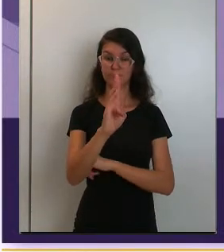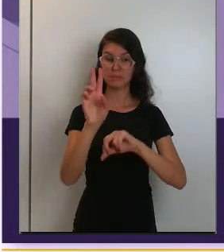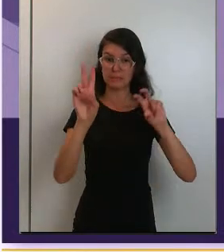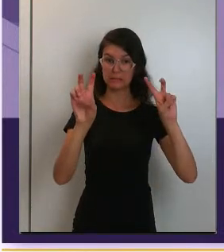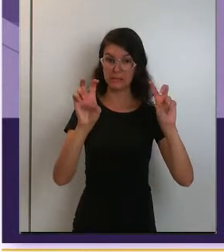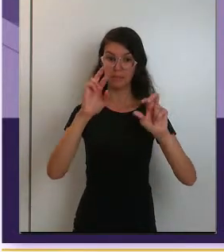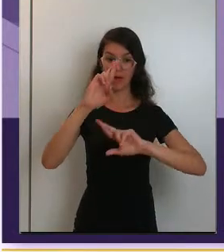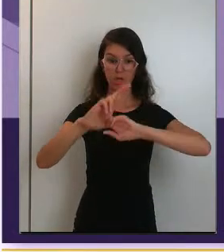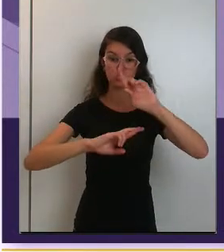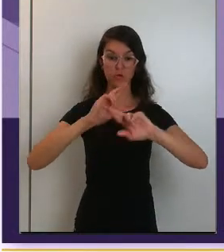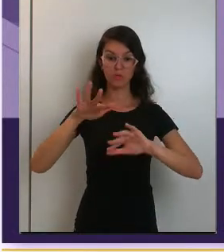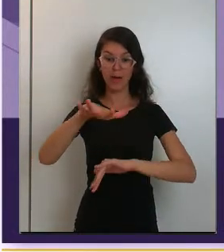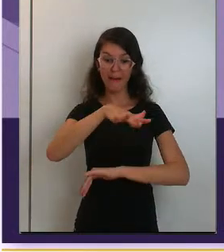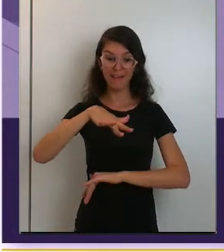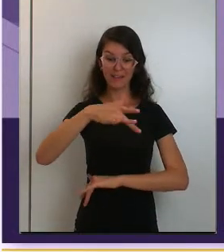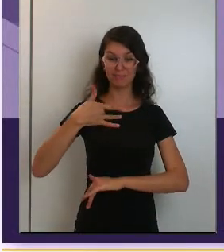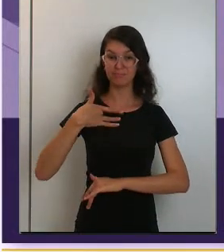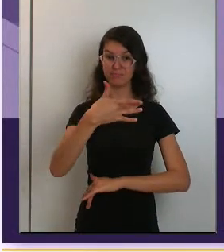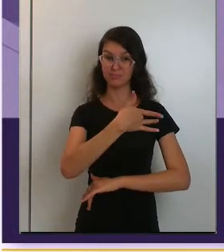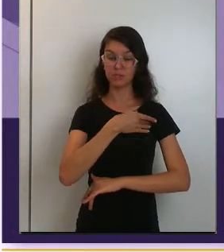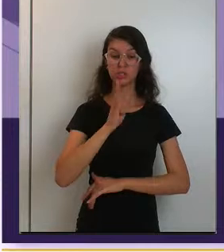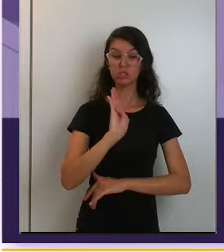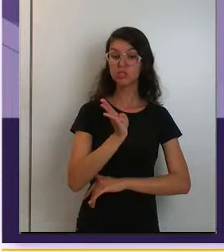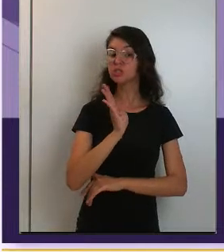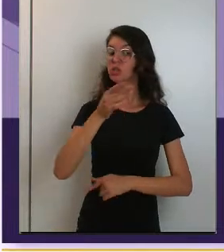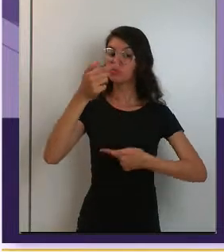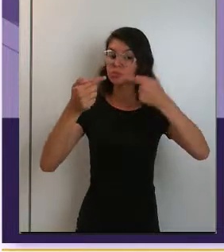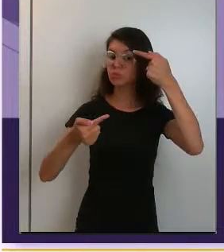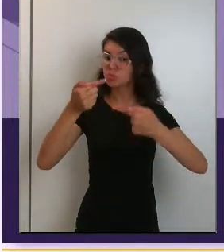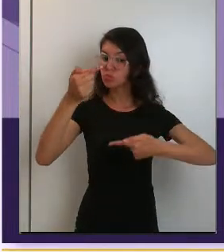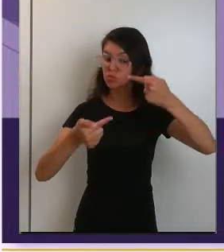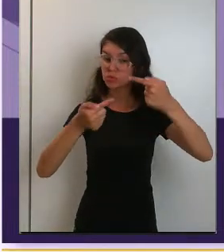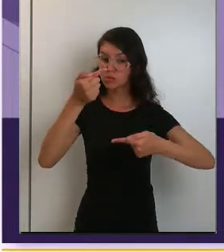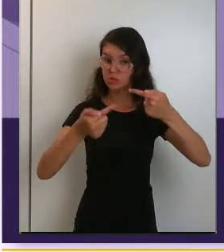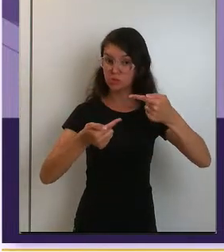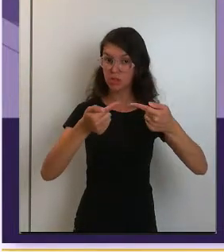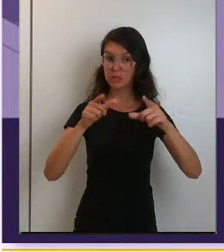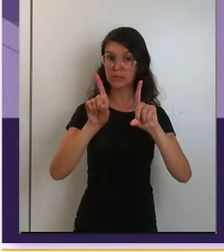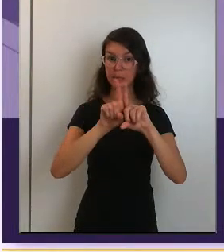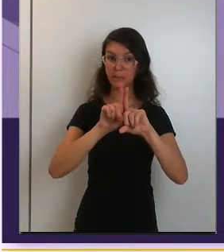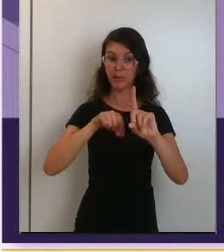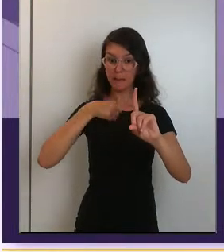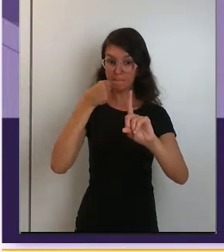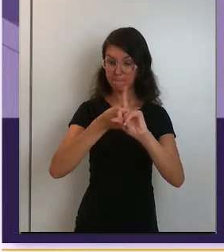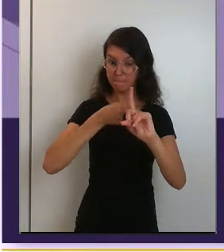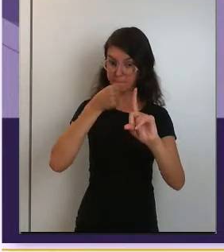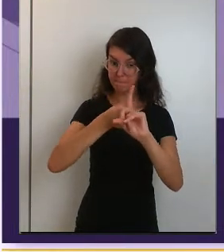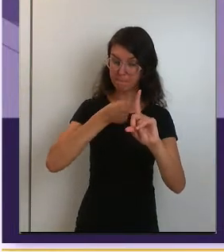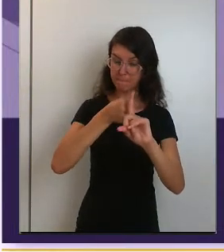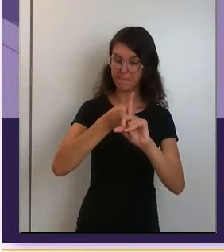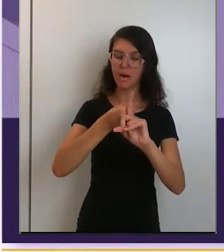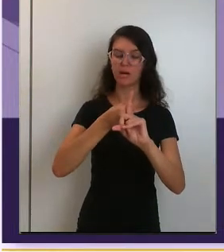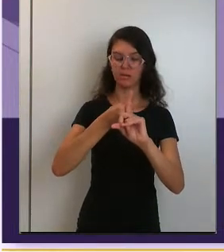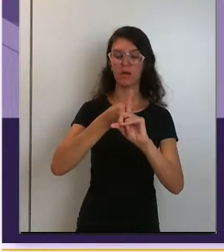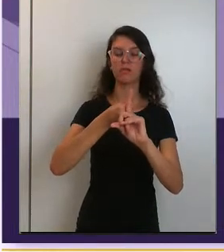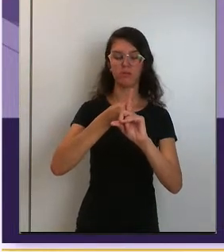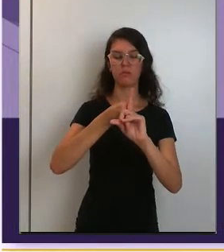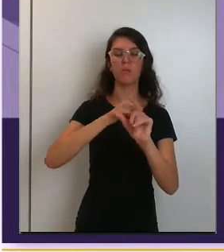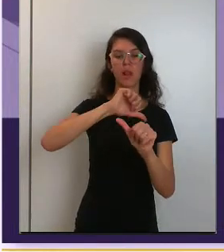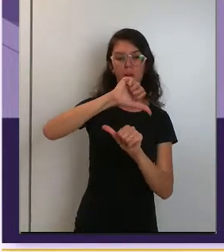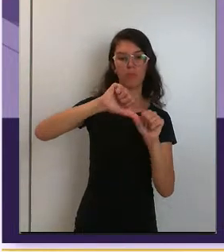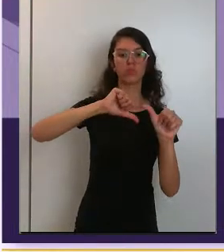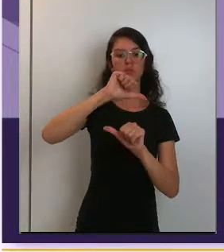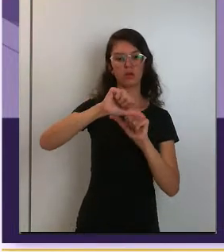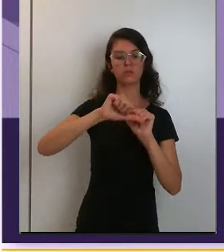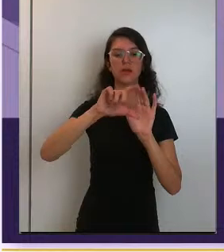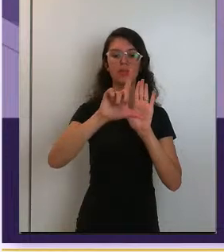à saúde, elas já vinham sendo discutidas, principalmente impactadas pela reforma trabalhista,